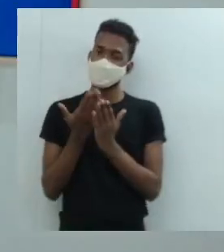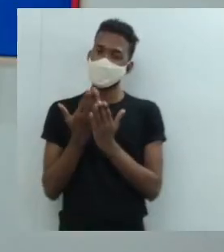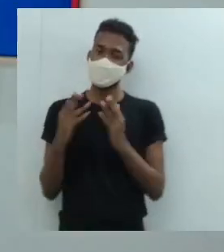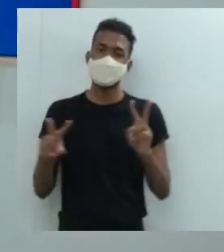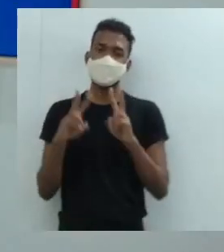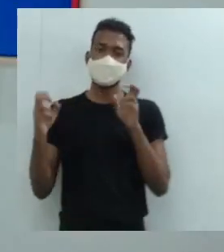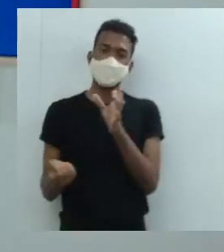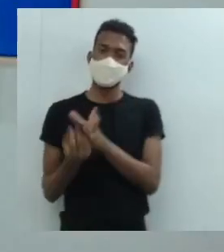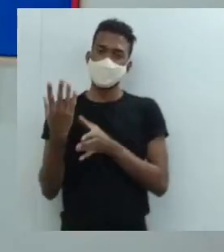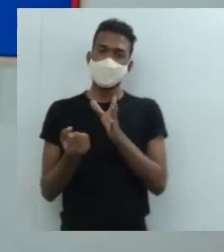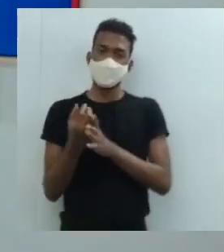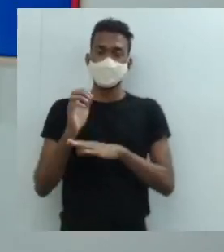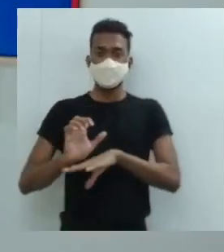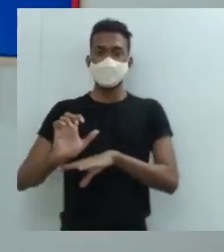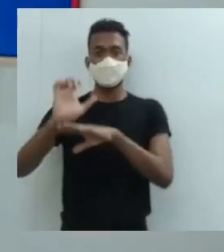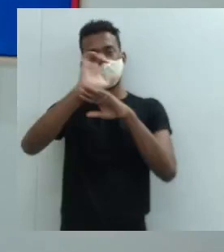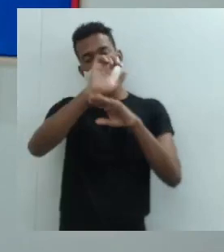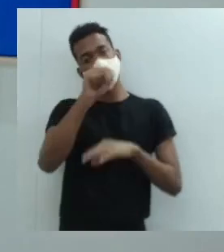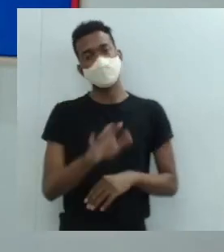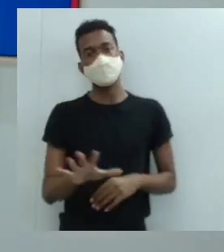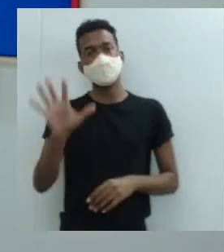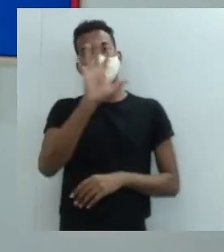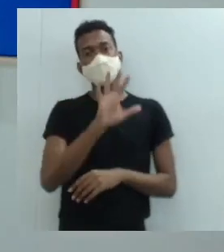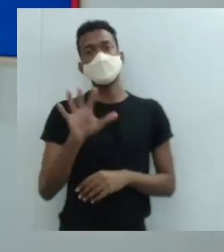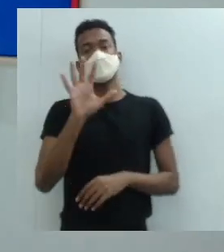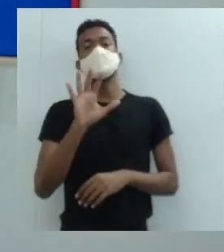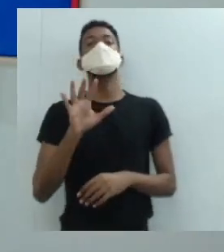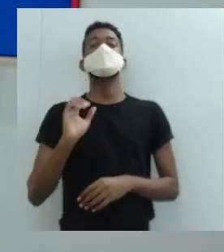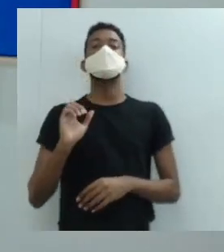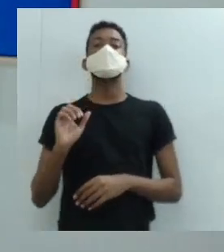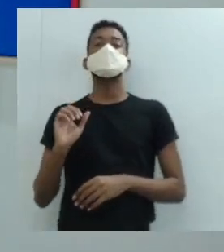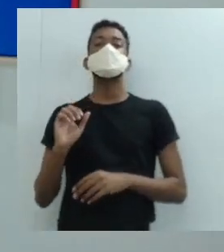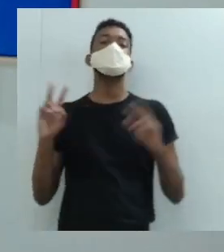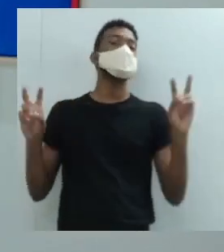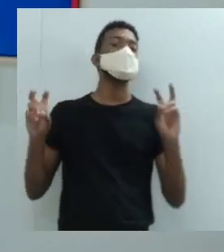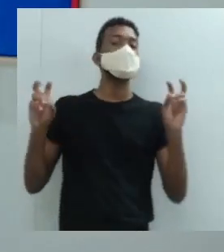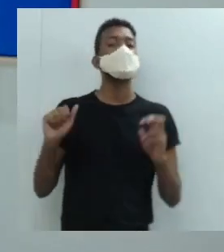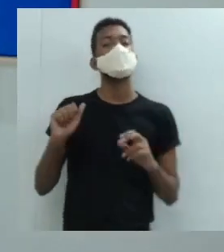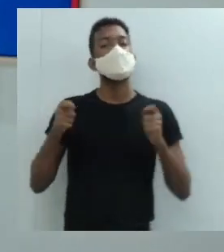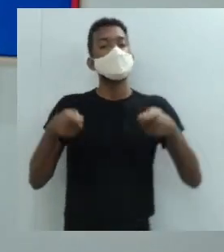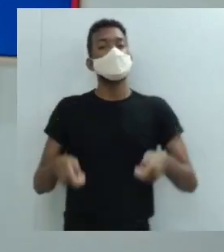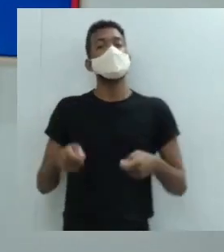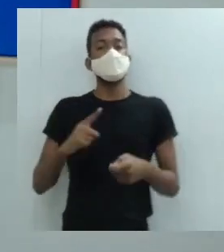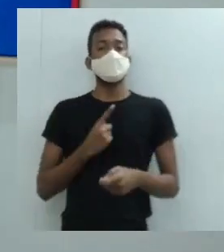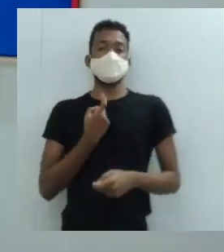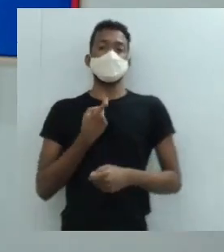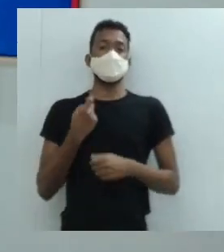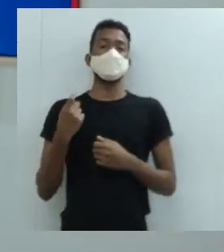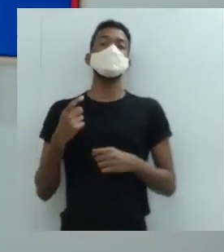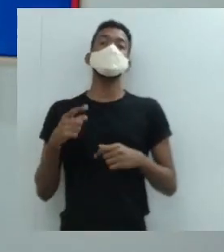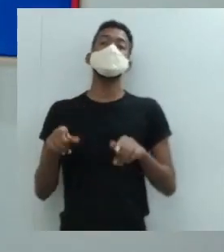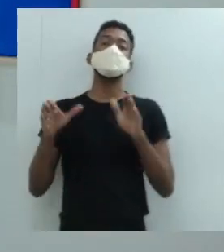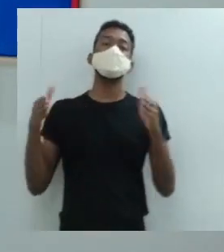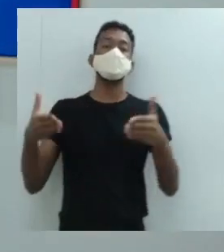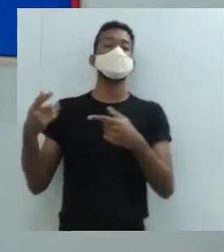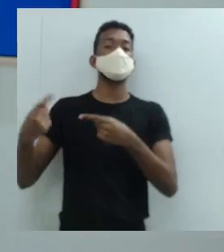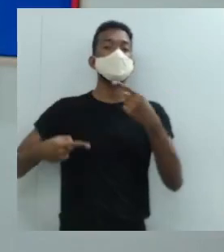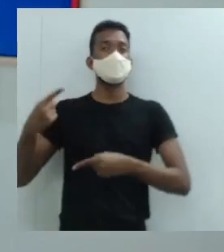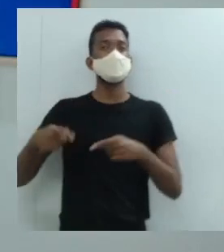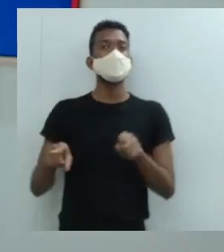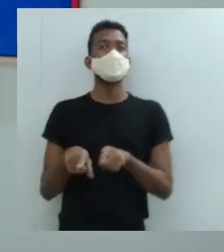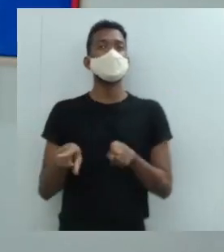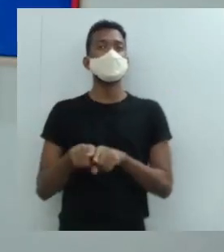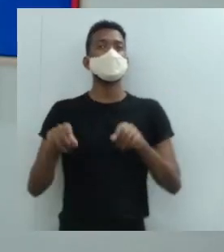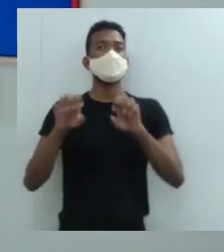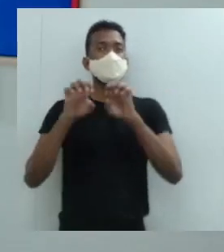formação dos estados nacionais, o absolutismo, a centralização política e a construção dos territórios